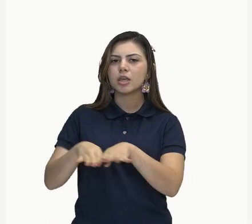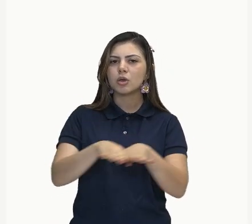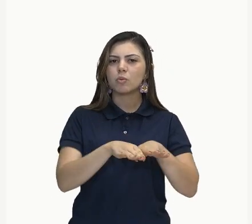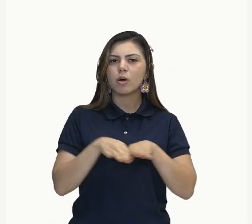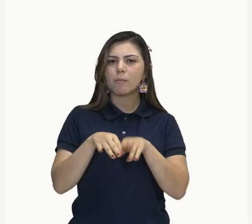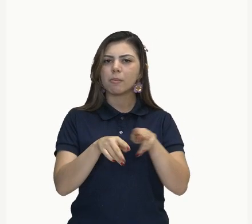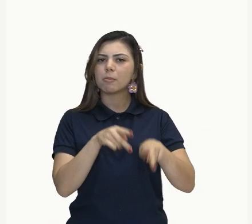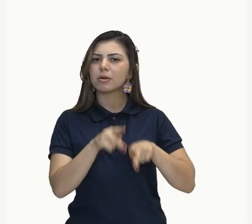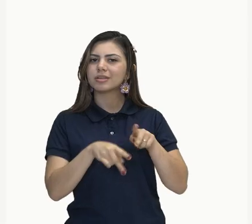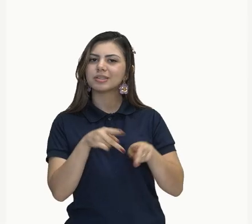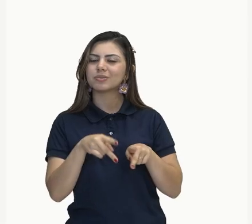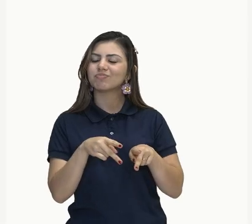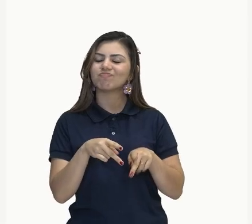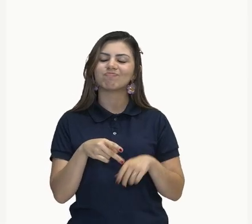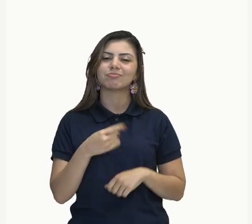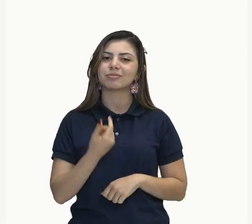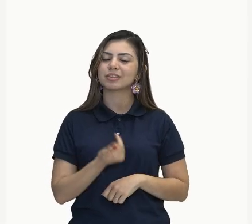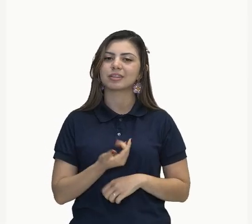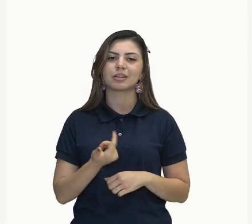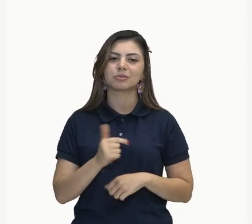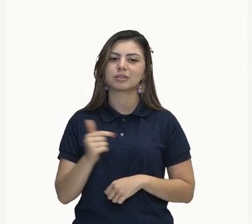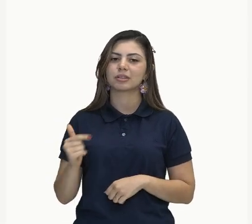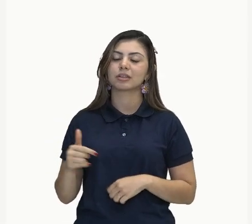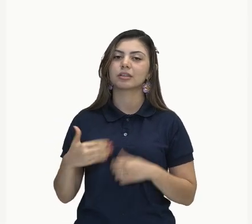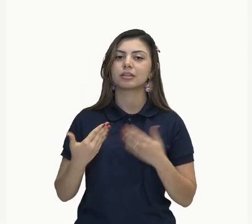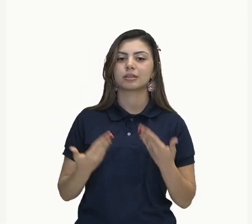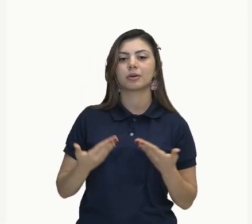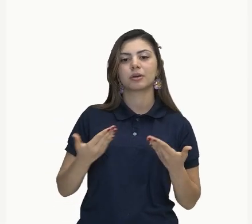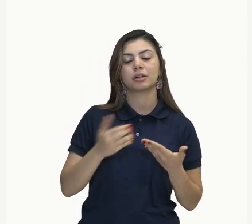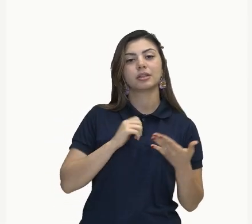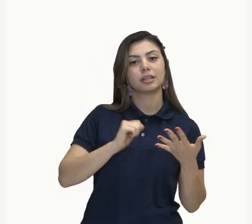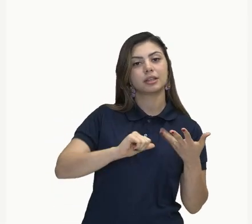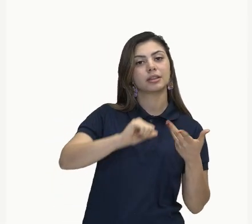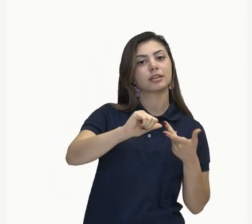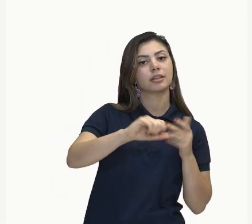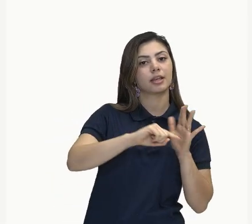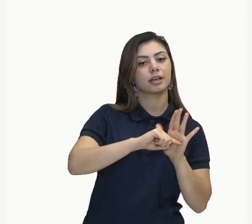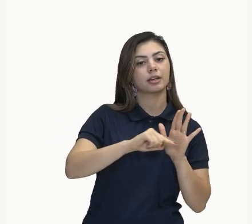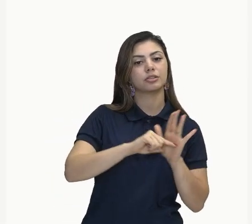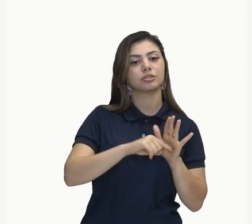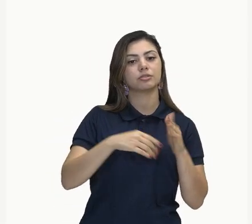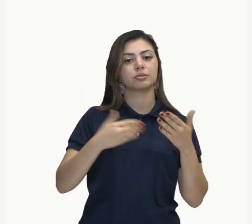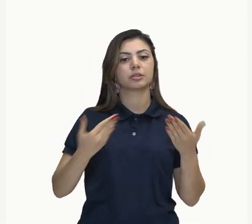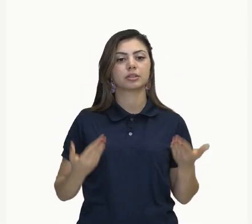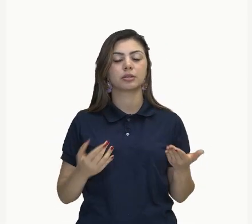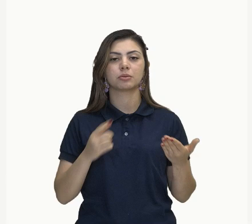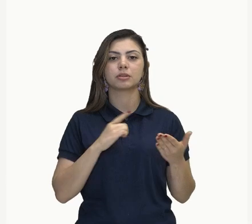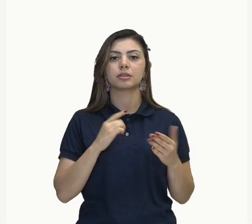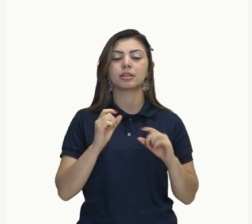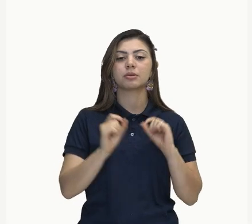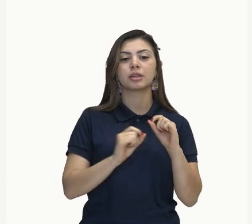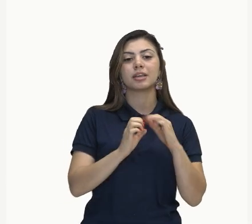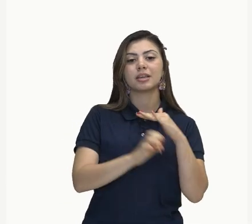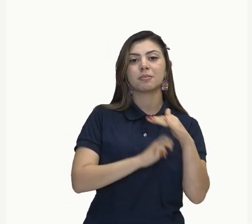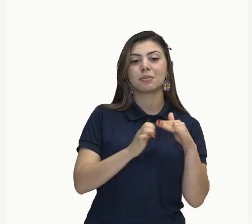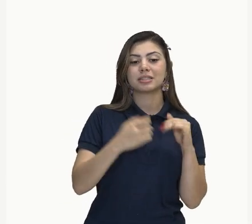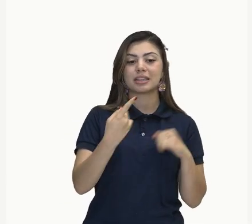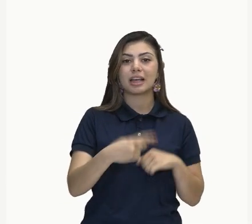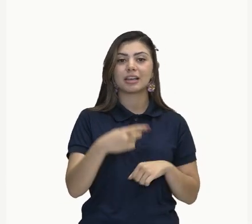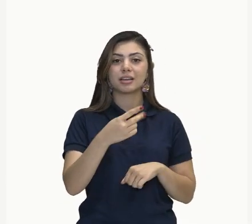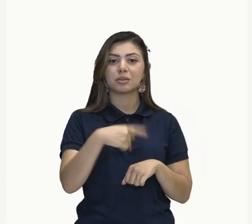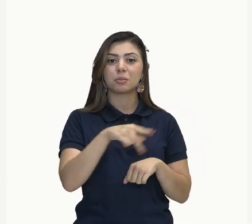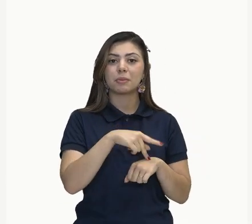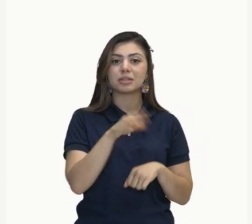forma? Não, é por isso que a gente tem aí os malefícios. Muitas fábricas brasileiras fecharam